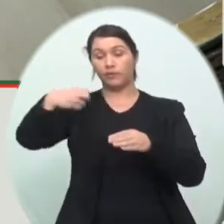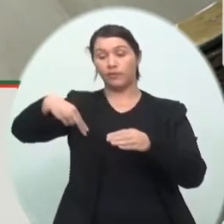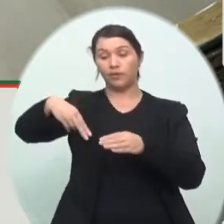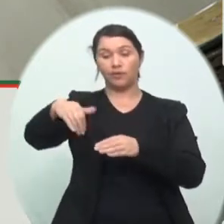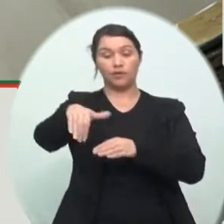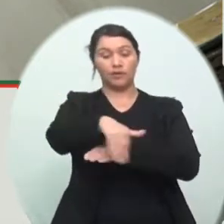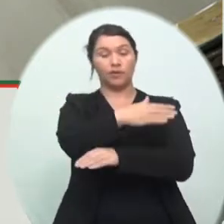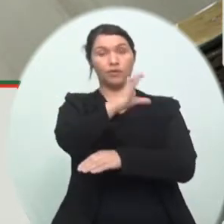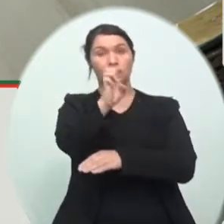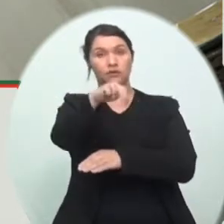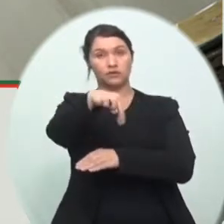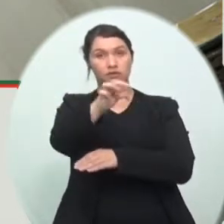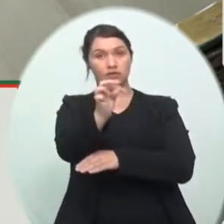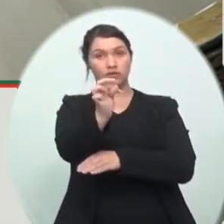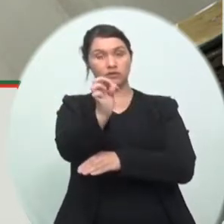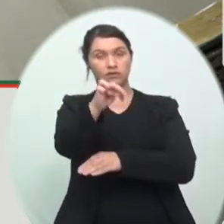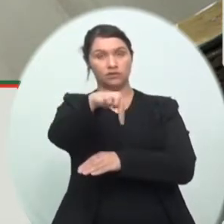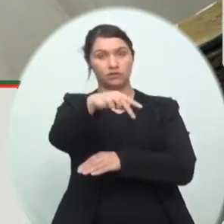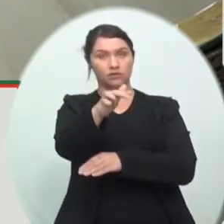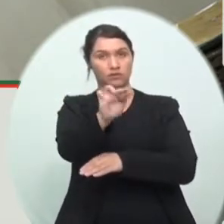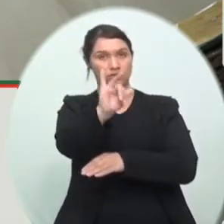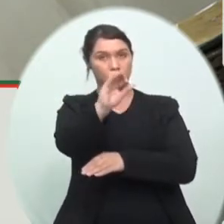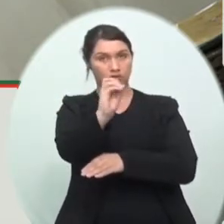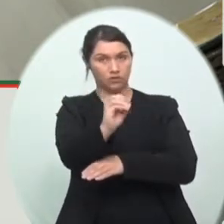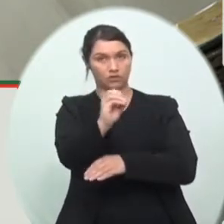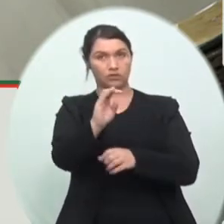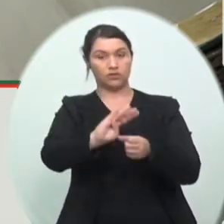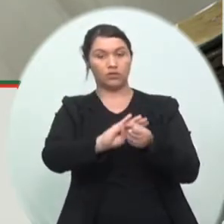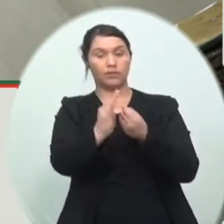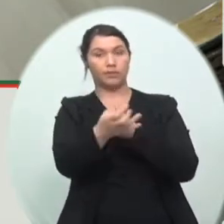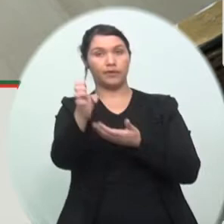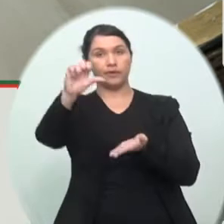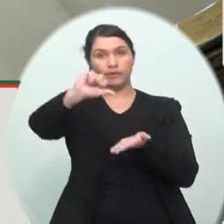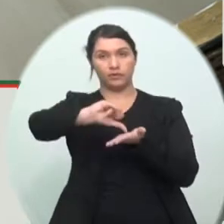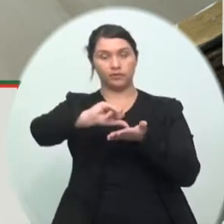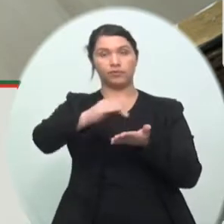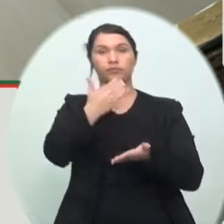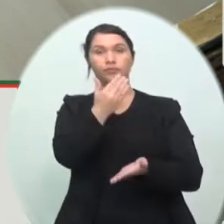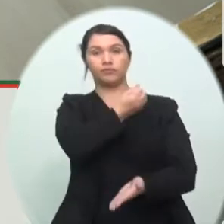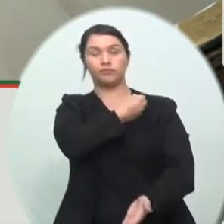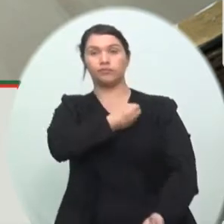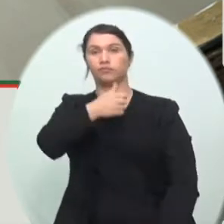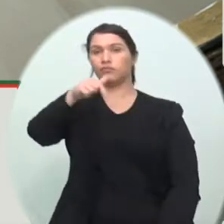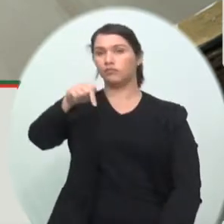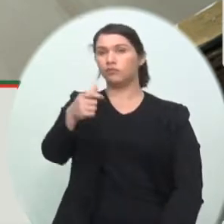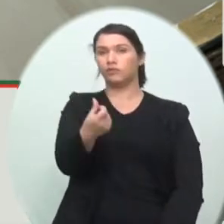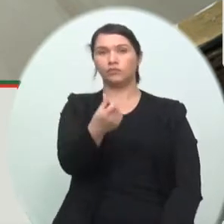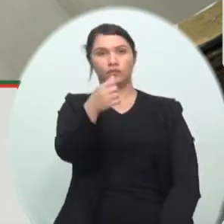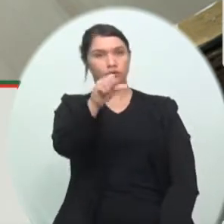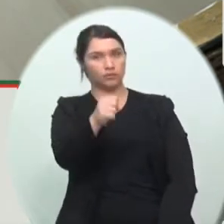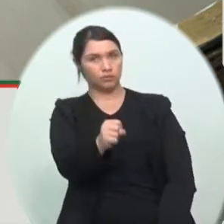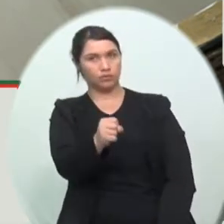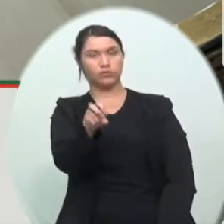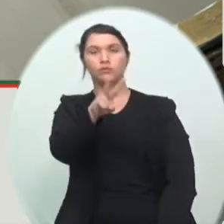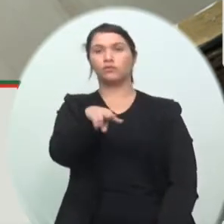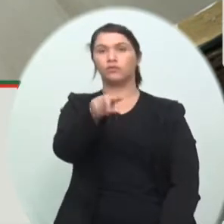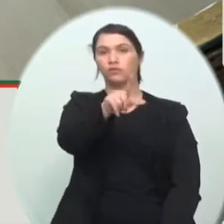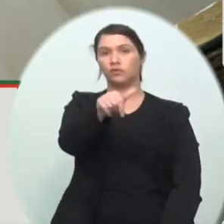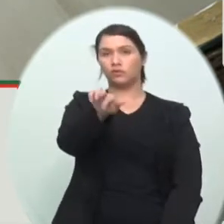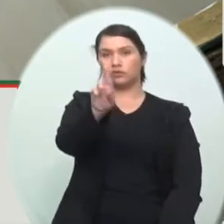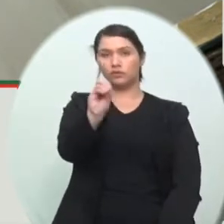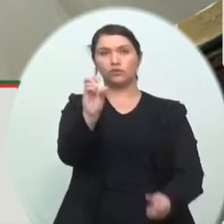Avenida Centenária com a rua Dolário dos Santos, centro. Indicação número 768/18, autoria vereador Zairo Casagrande.